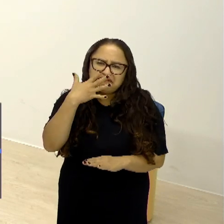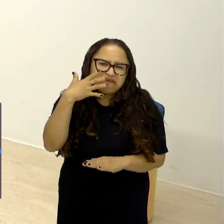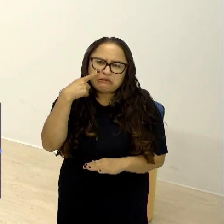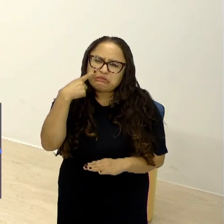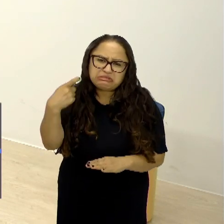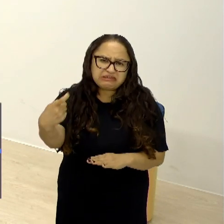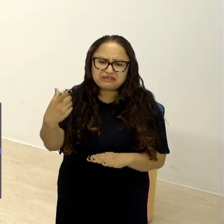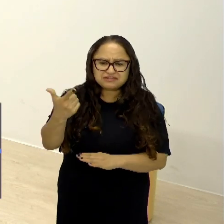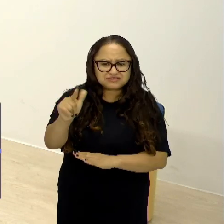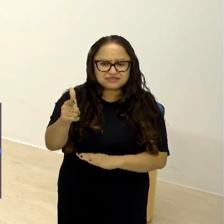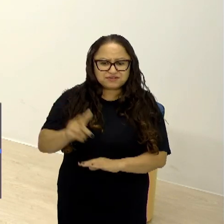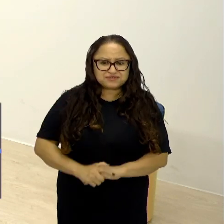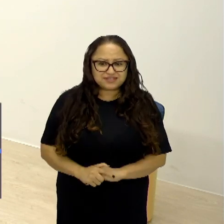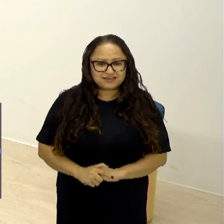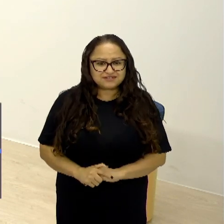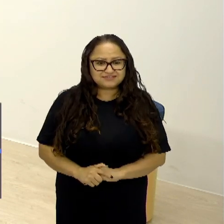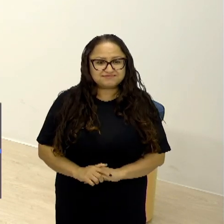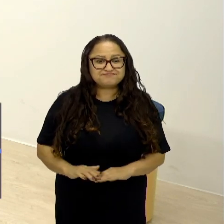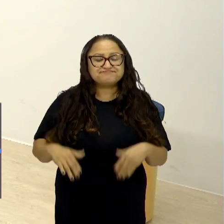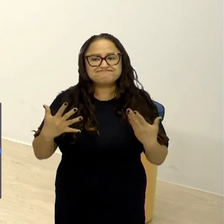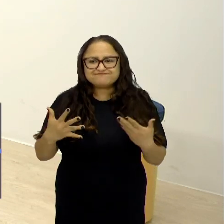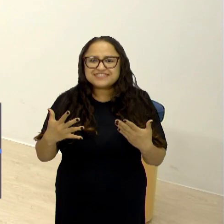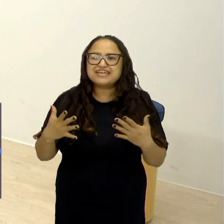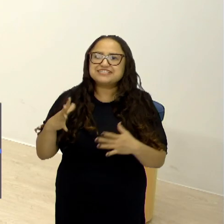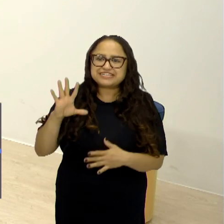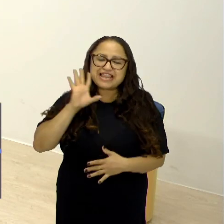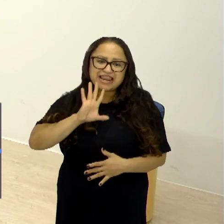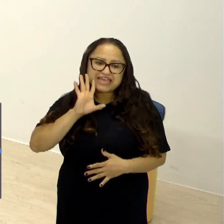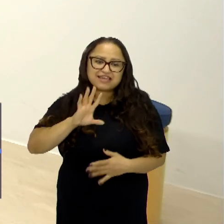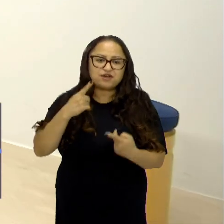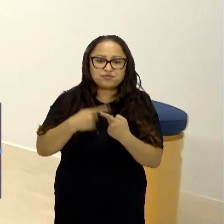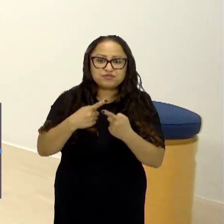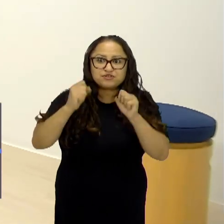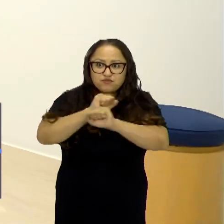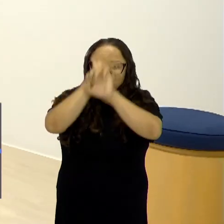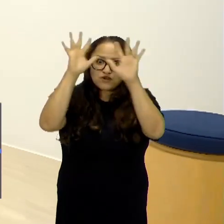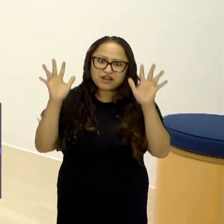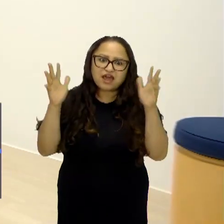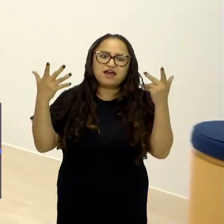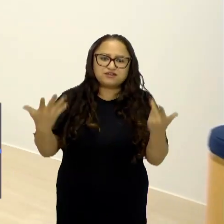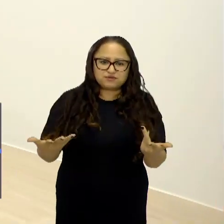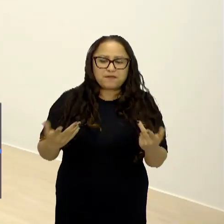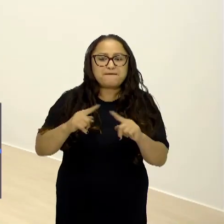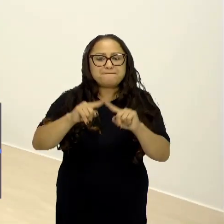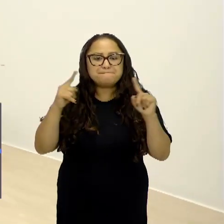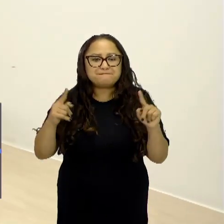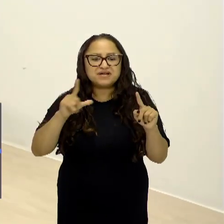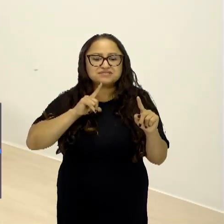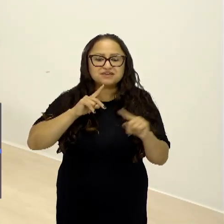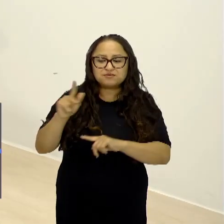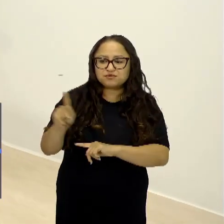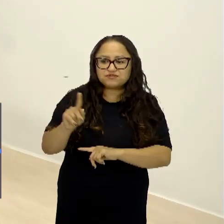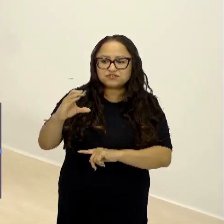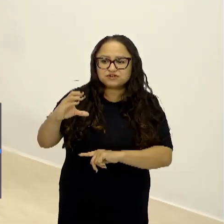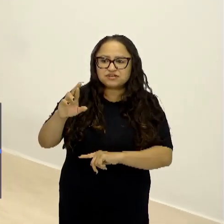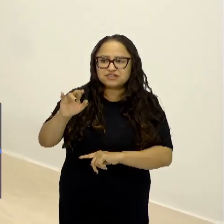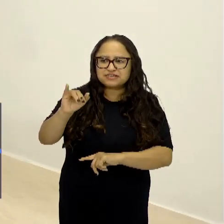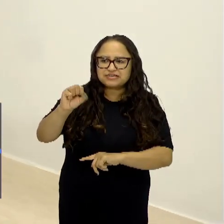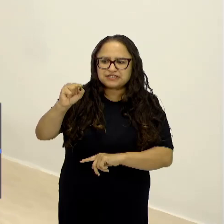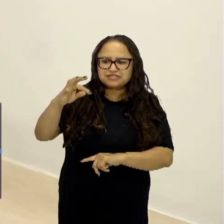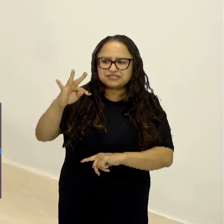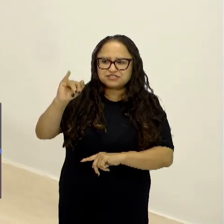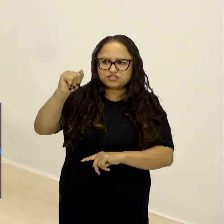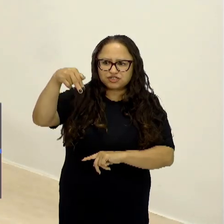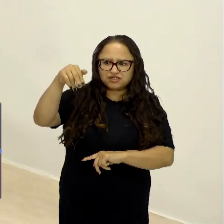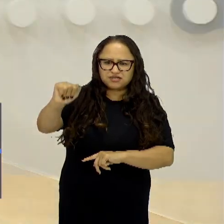bacana. Porque para mim, eu acho que para mim ficou claro, para muitos, mas tem a Cristiana, falando sobre que